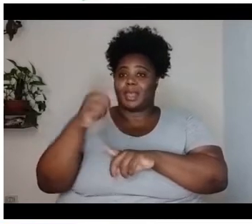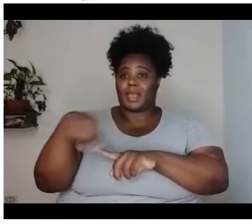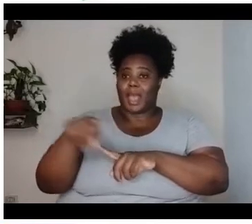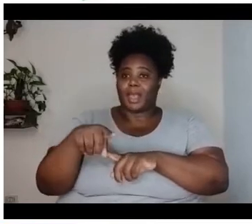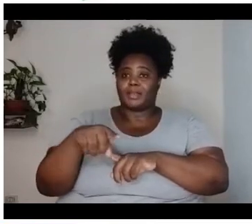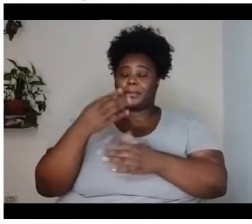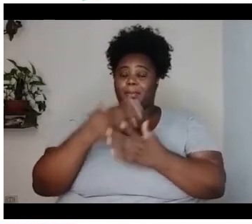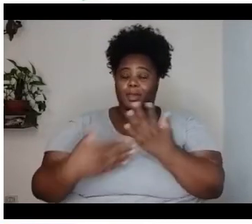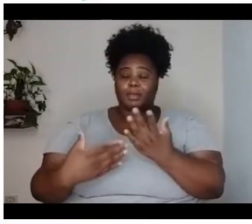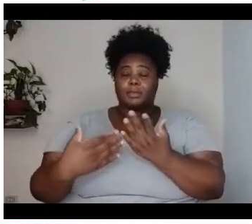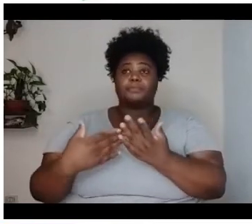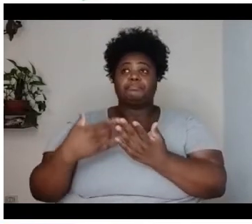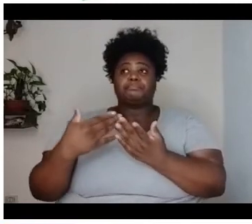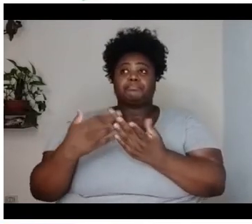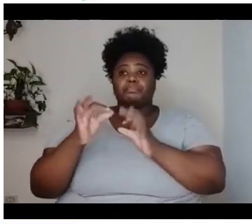né, proposital,